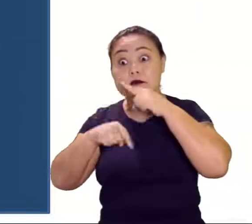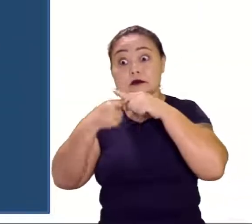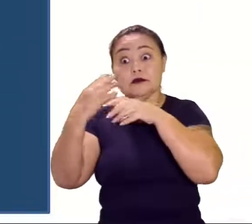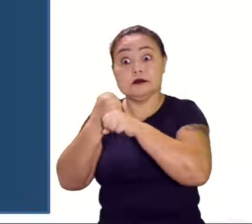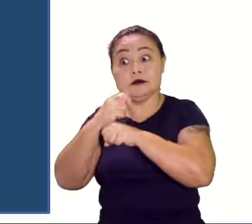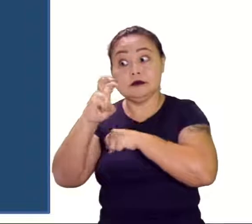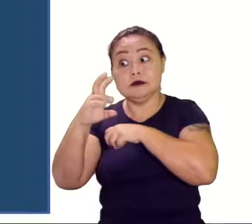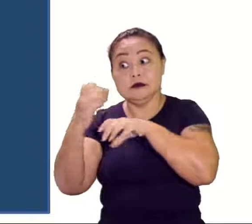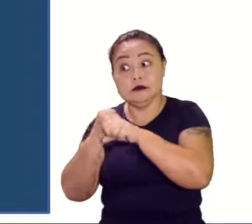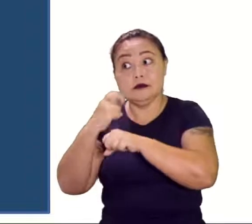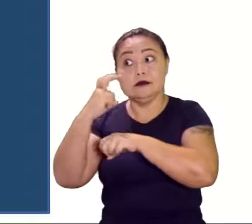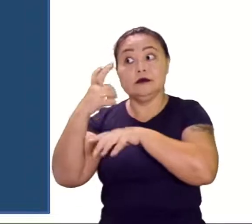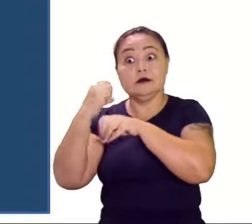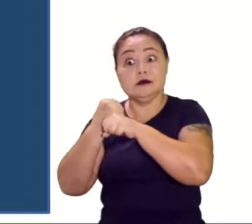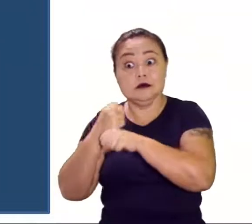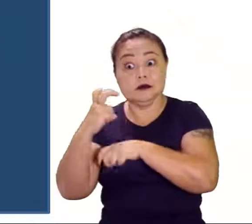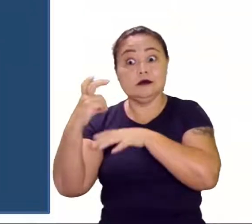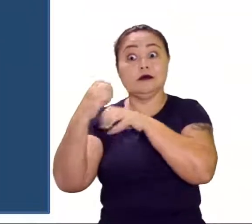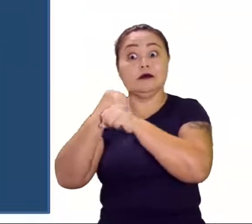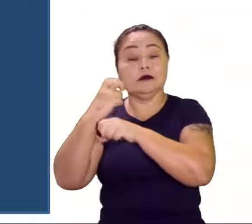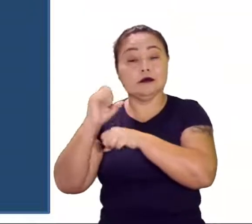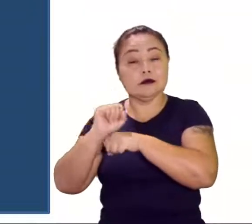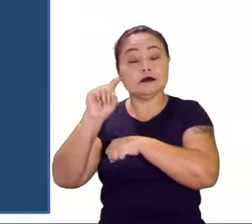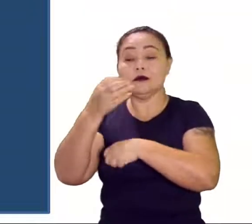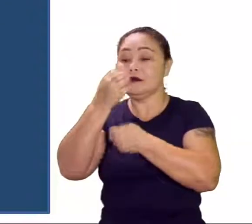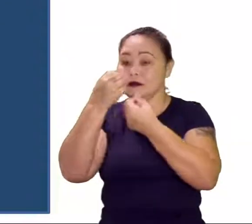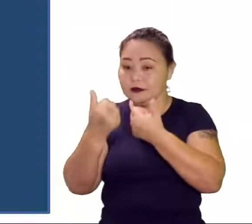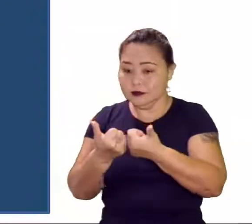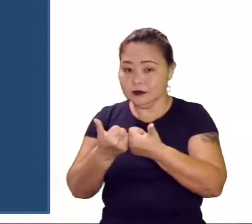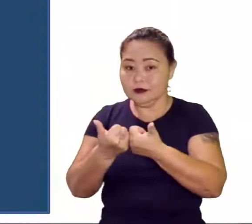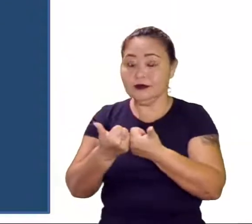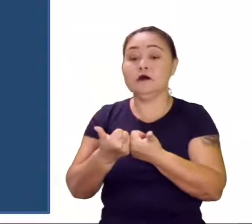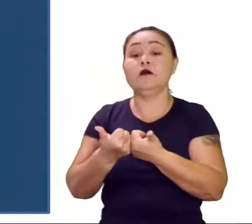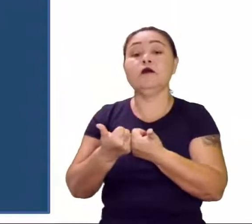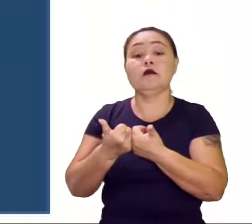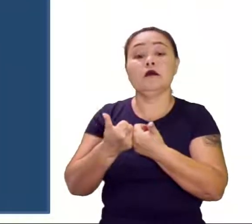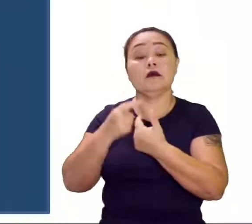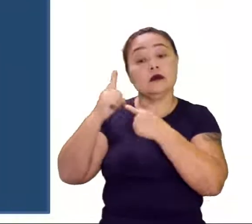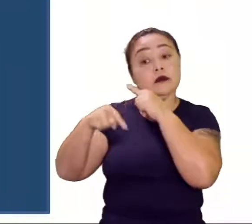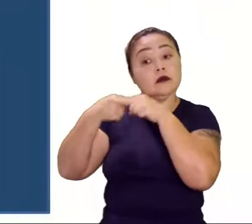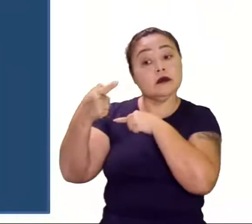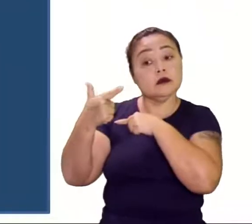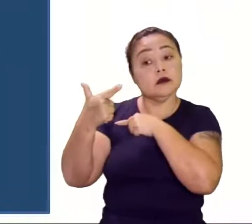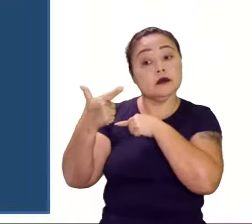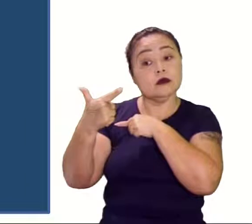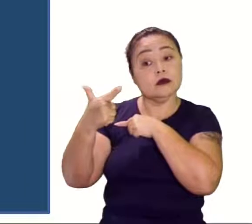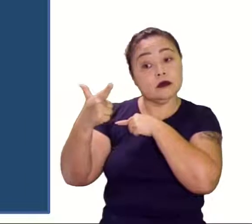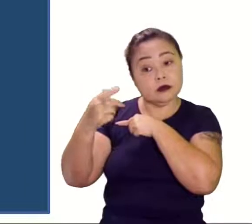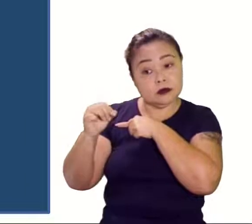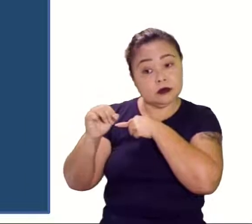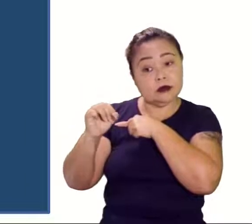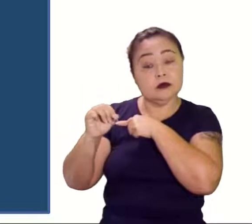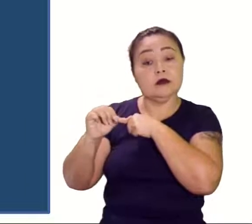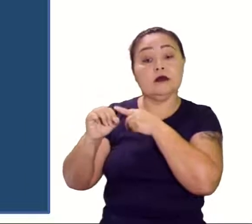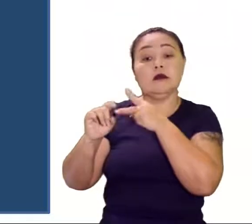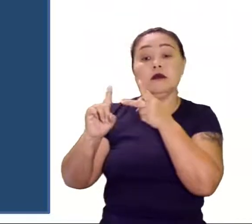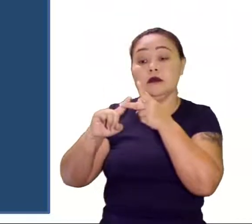5. Tá indo de 5 em 5, né? Muito bem, indo de 5 em 5. Então, o próximo vai ser o